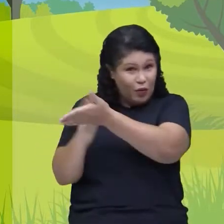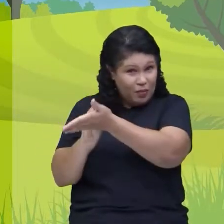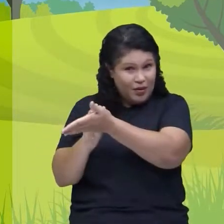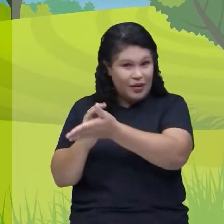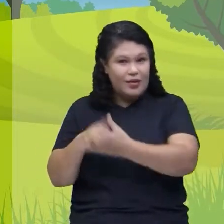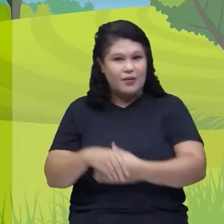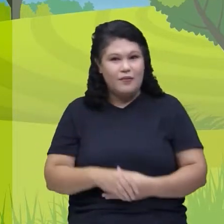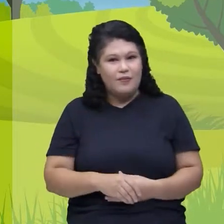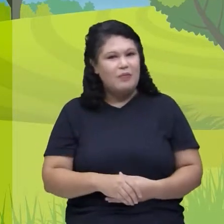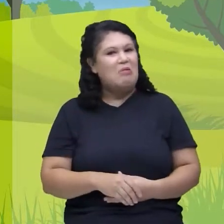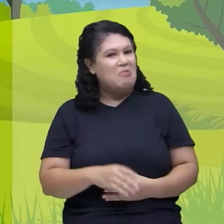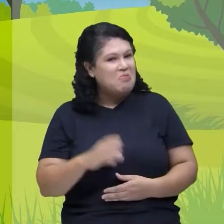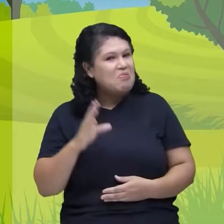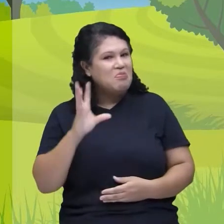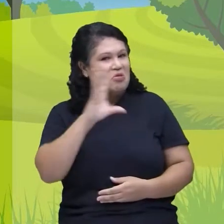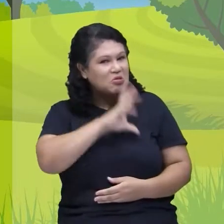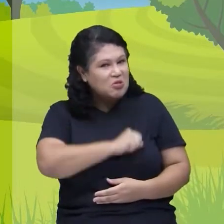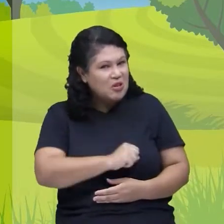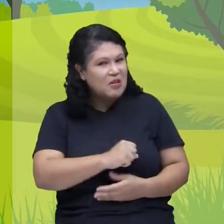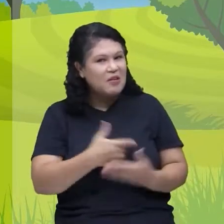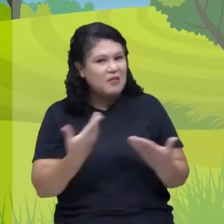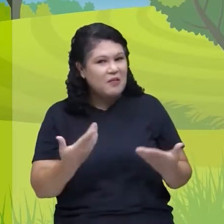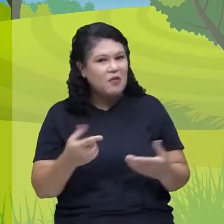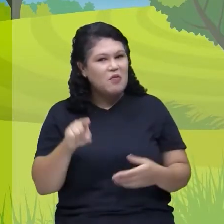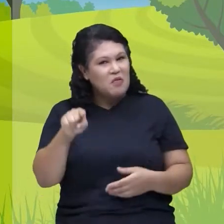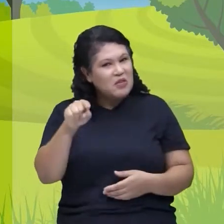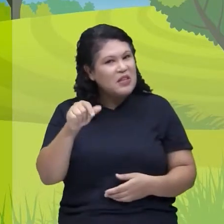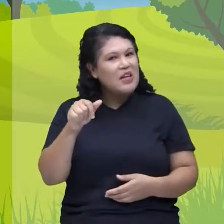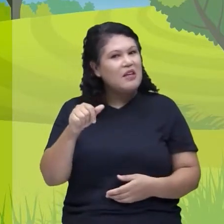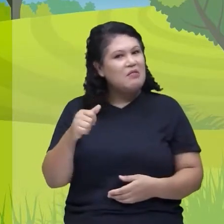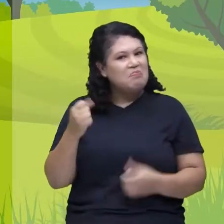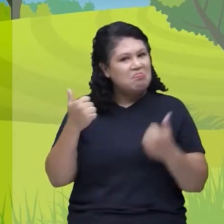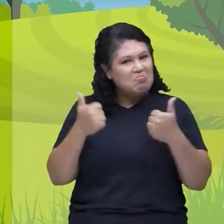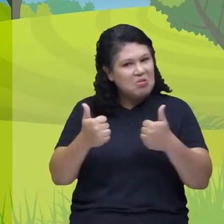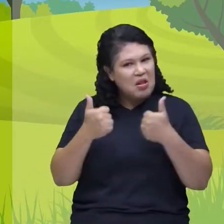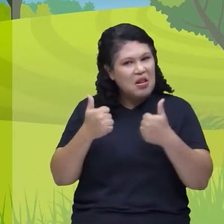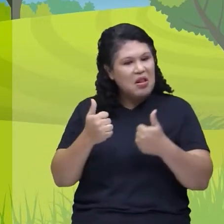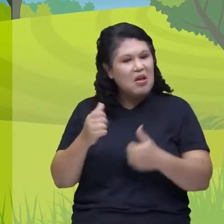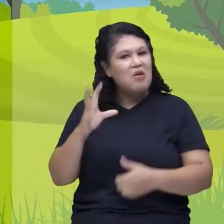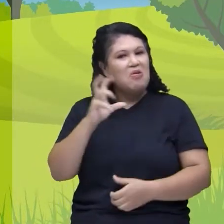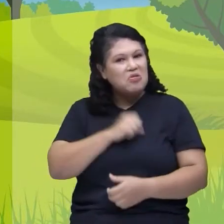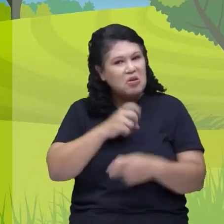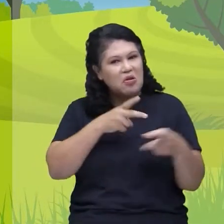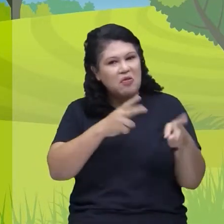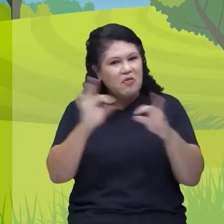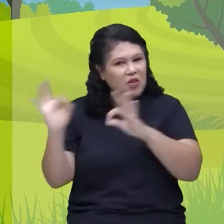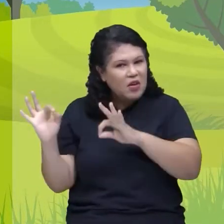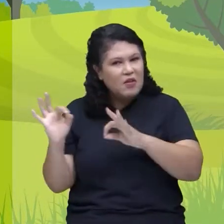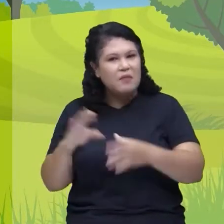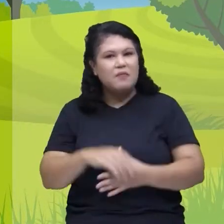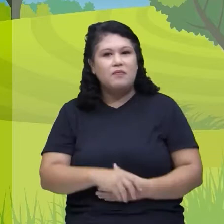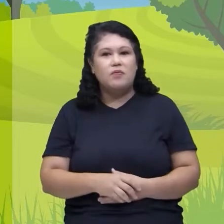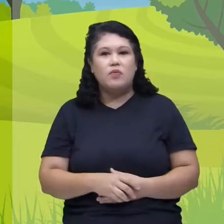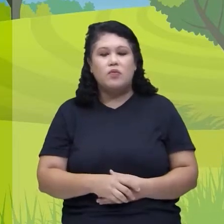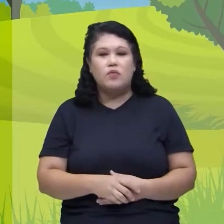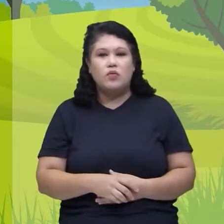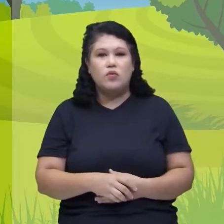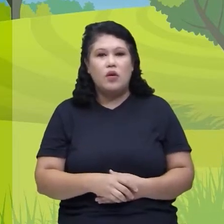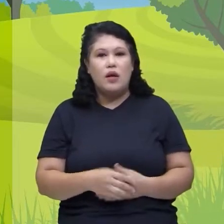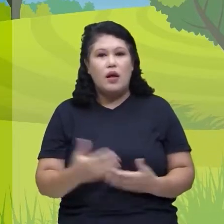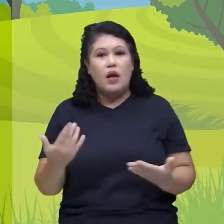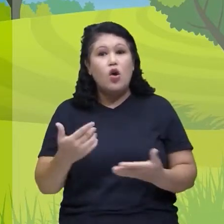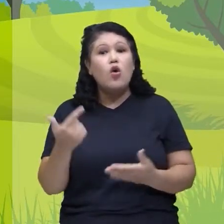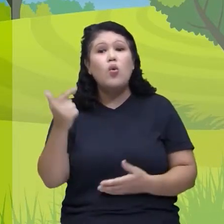Isso! Tô gostando, hein? Olha, Márcio tá fazendo direitinho. Tô te acompanhando daqui, hein? Vamos lá, vamos lá. Agora eu quero ver o